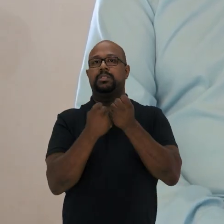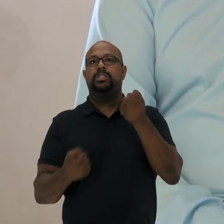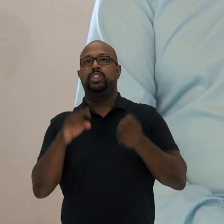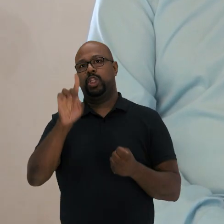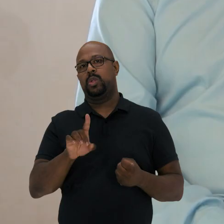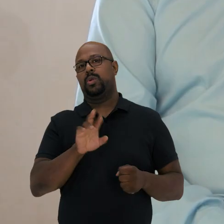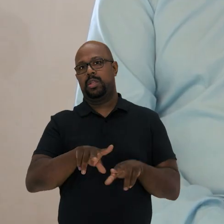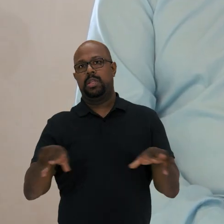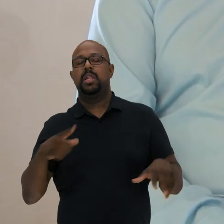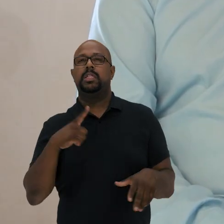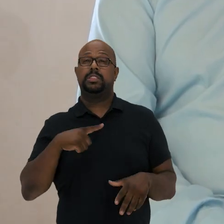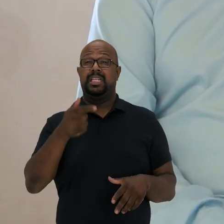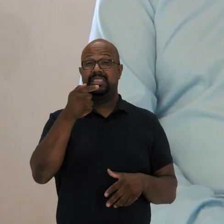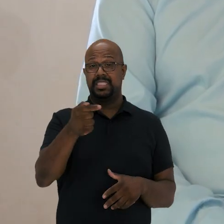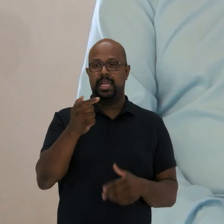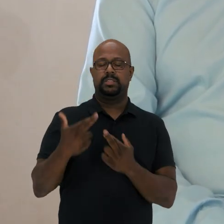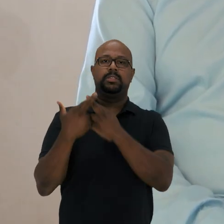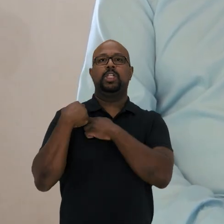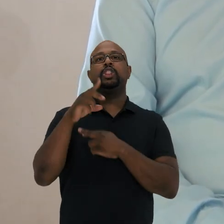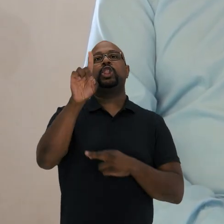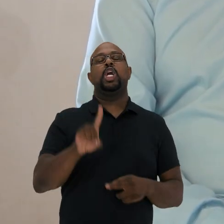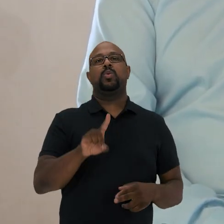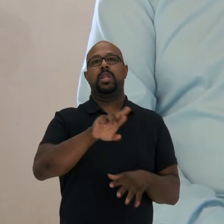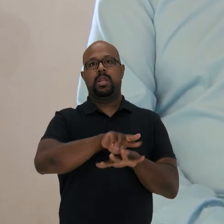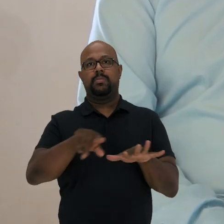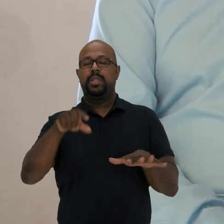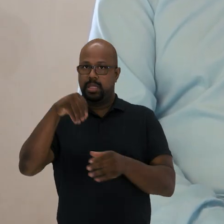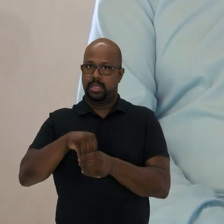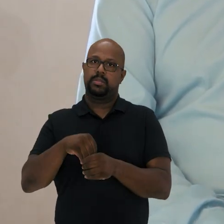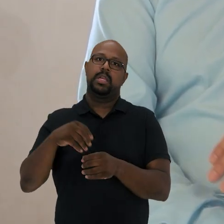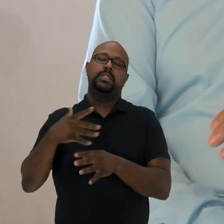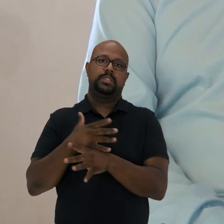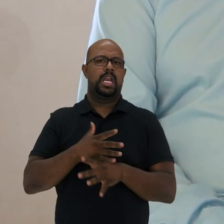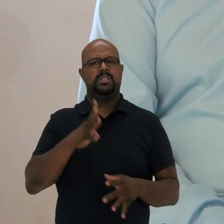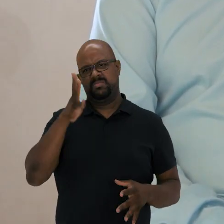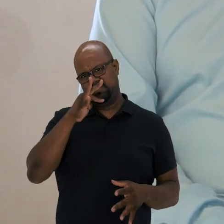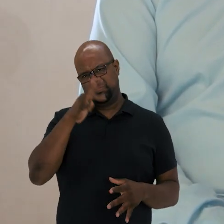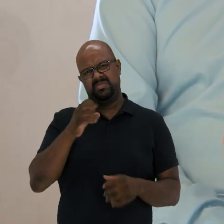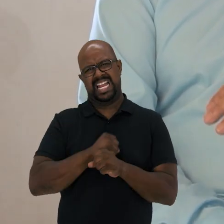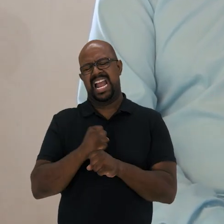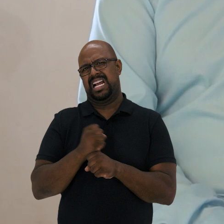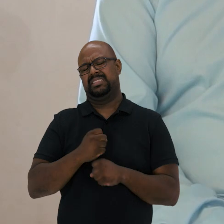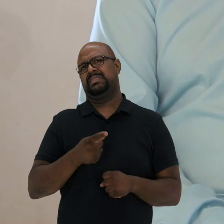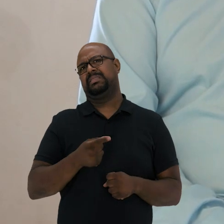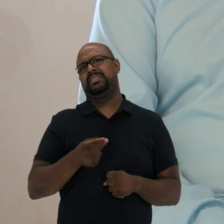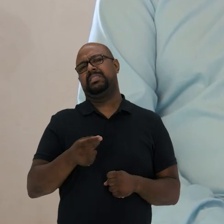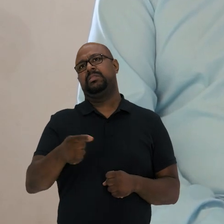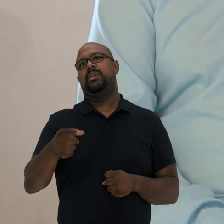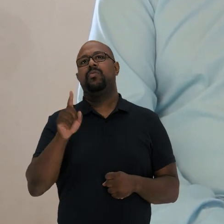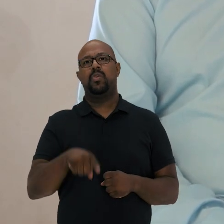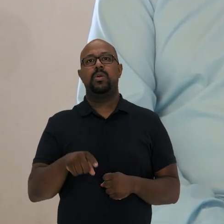Isso é famoso. Ele tinha 7 diretorias, né, na cidade, mantinha anos e anos,